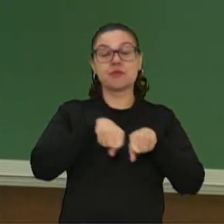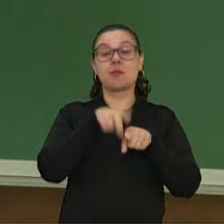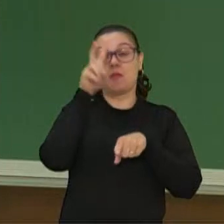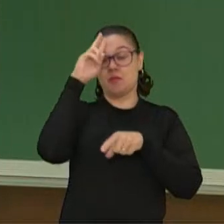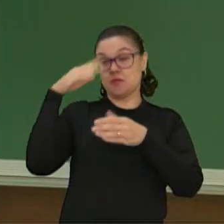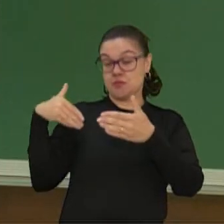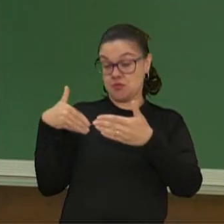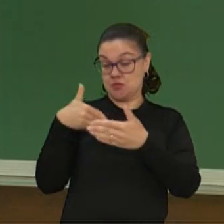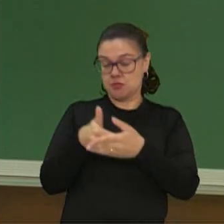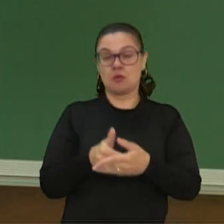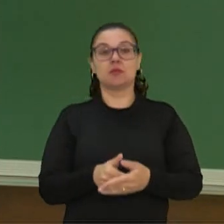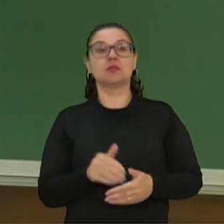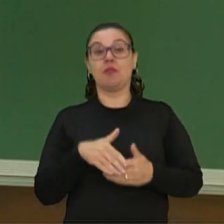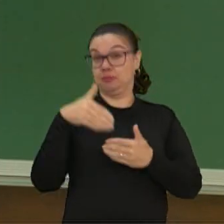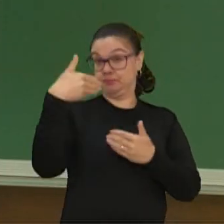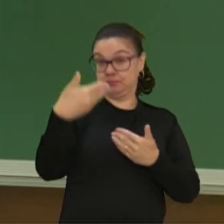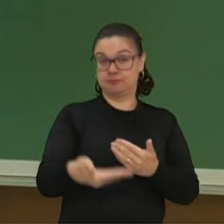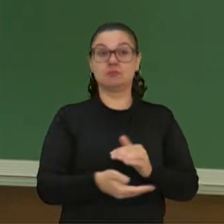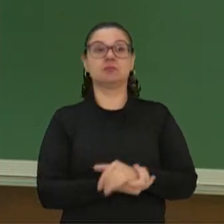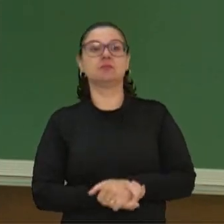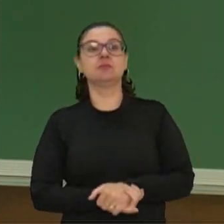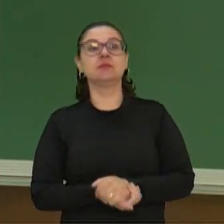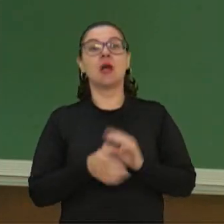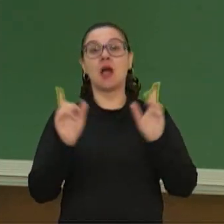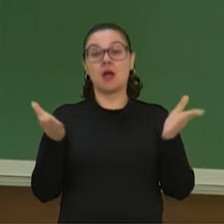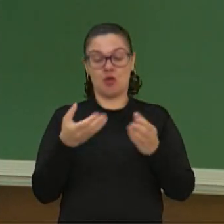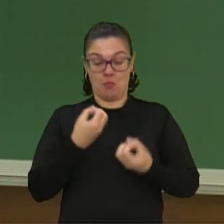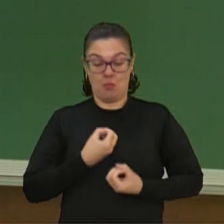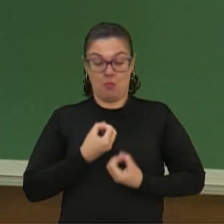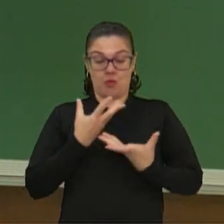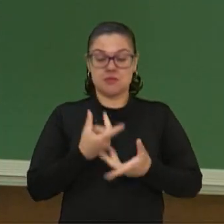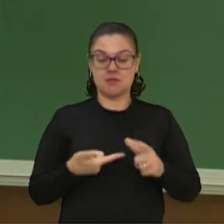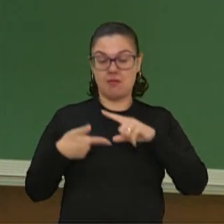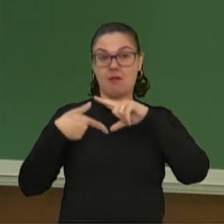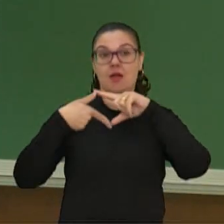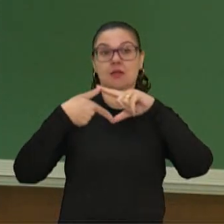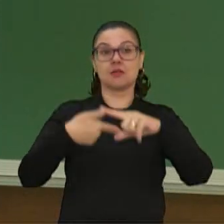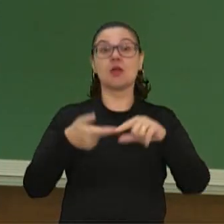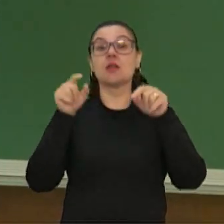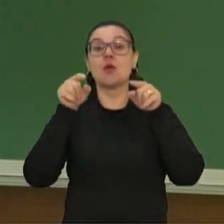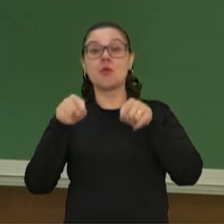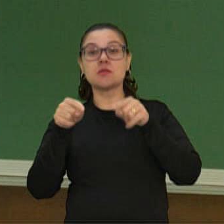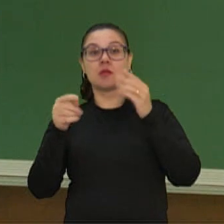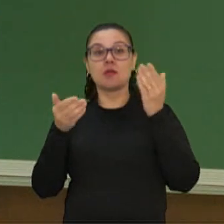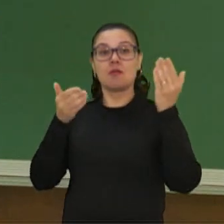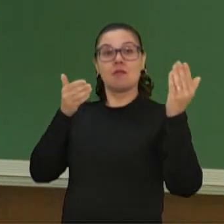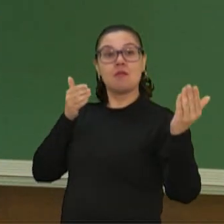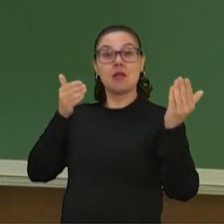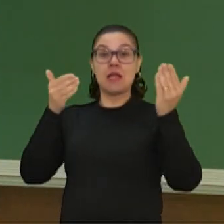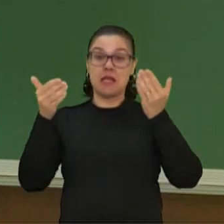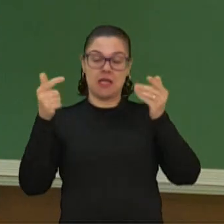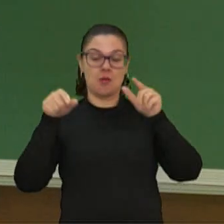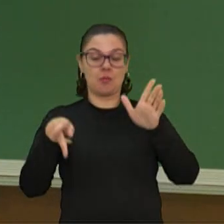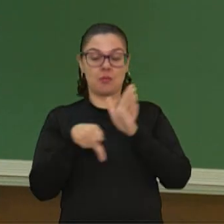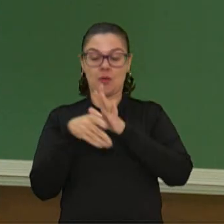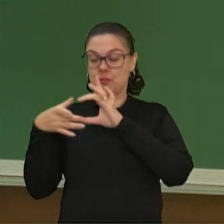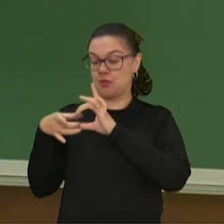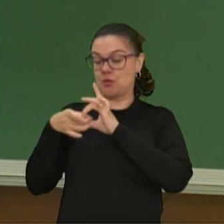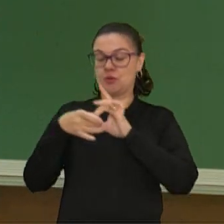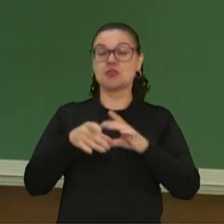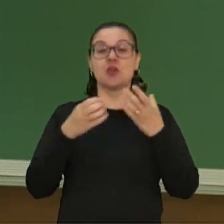Ok? Sigamos então. Poesia Árcade aqui, ela está dialogando com uma tradição de poetas, hoje